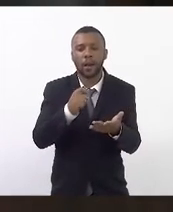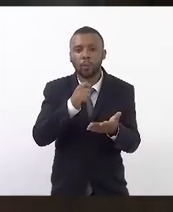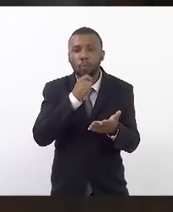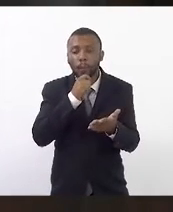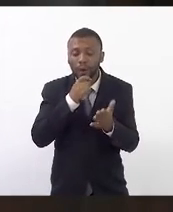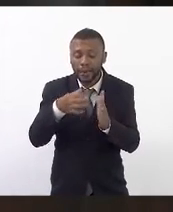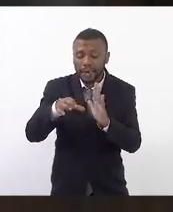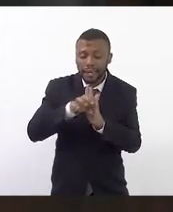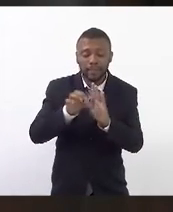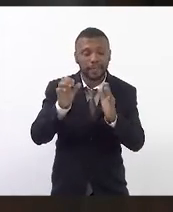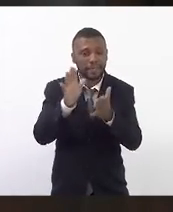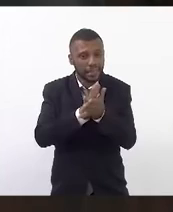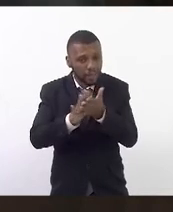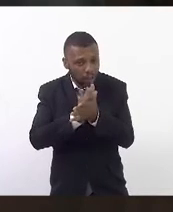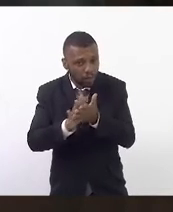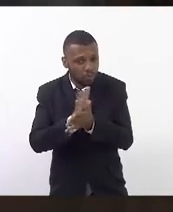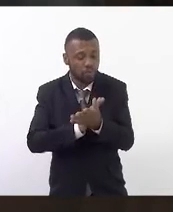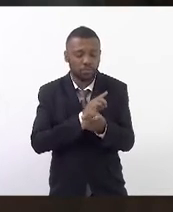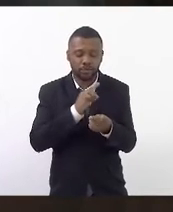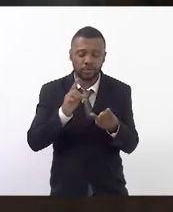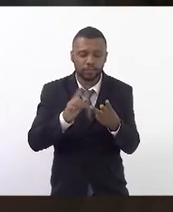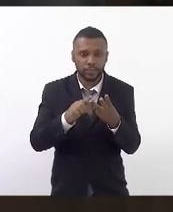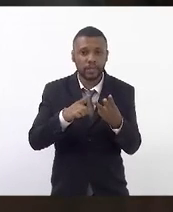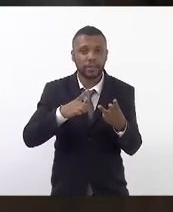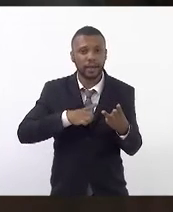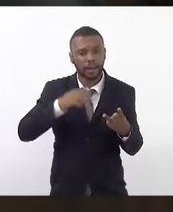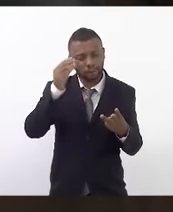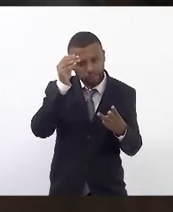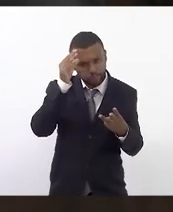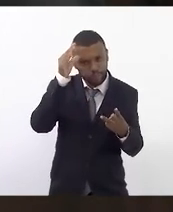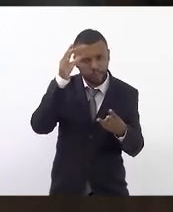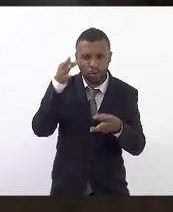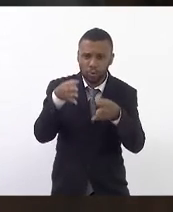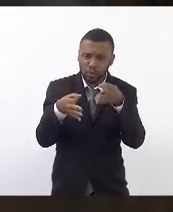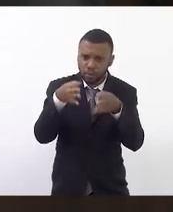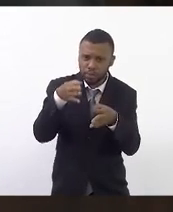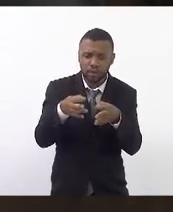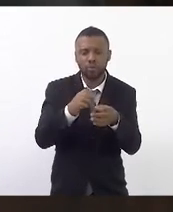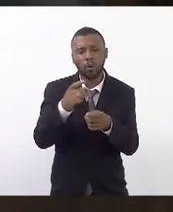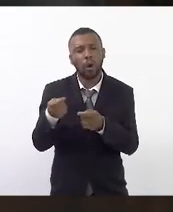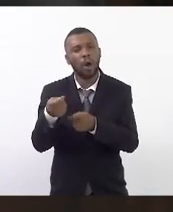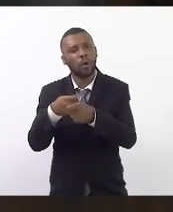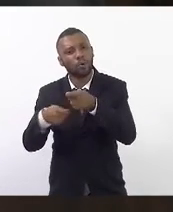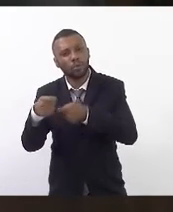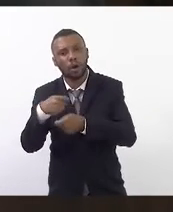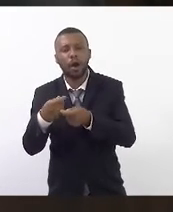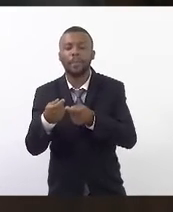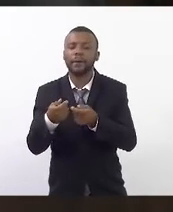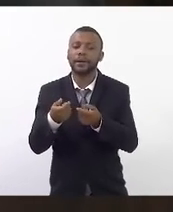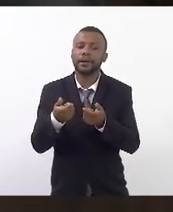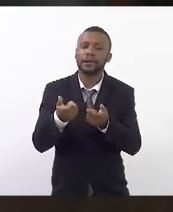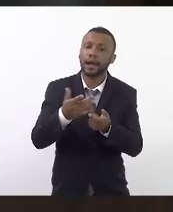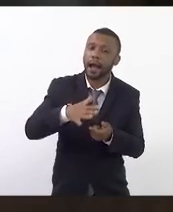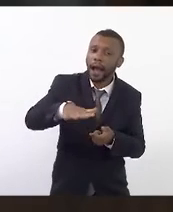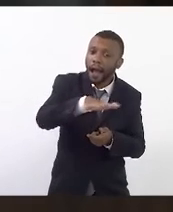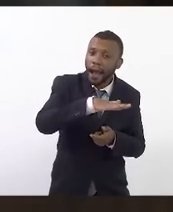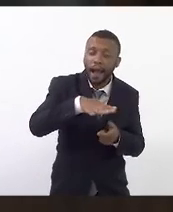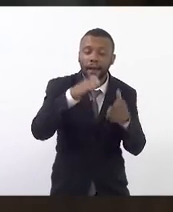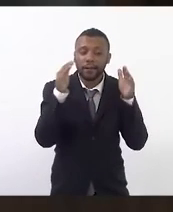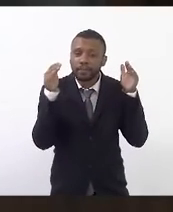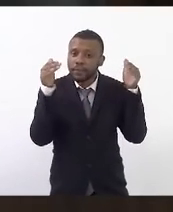moral. 3. Ter notável saber jurídico ou econômico ou de administração ou técnico em área